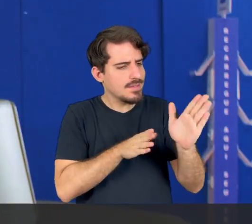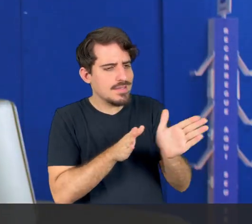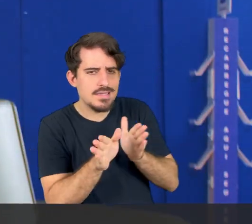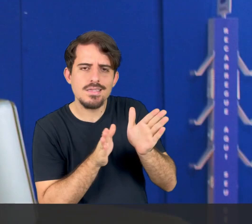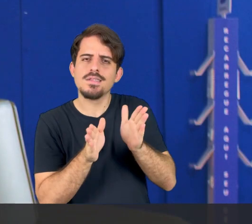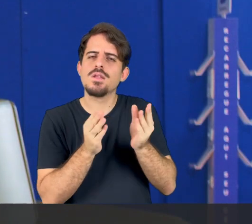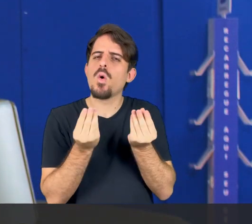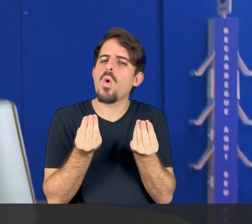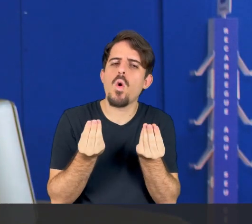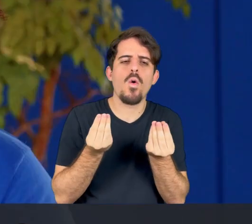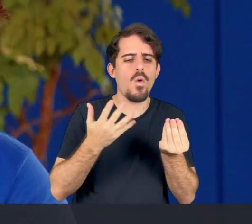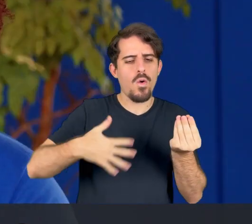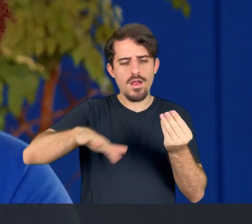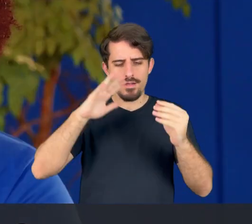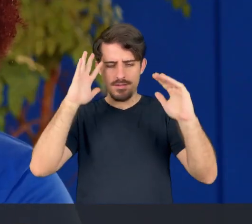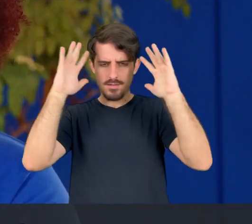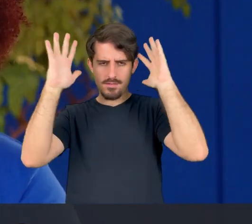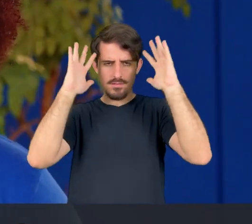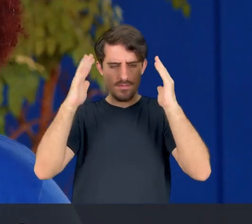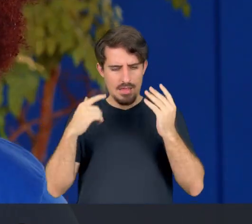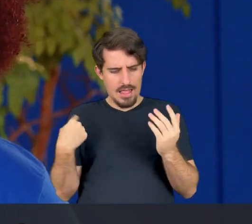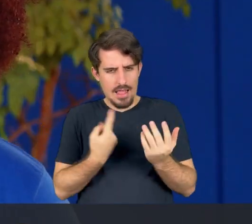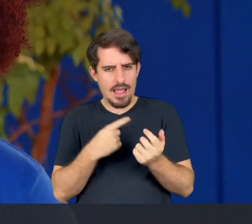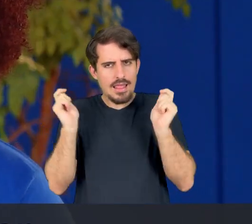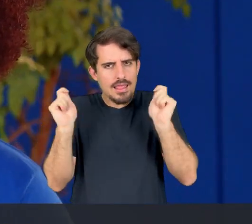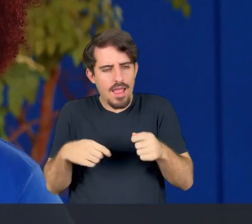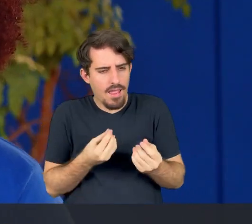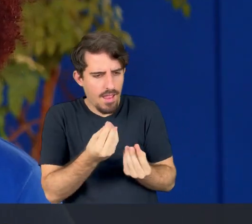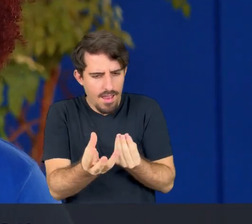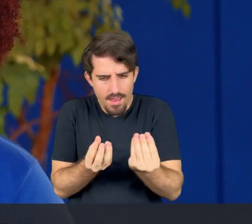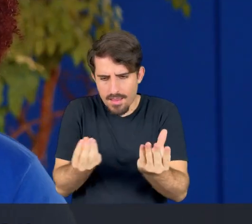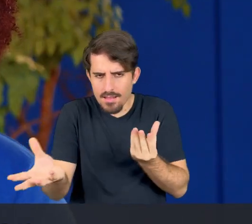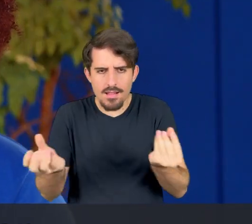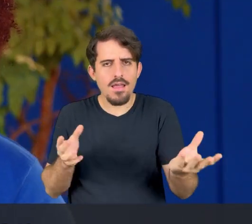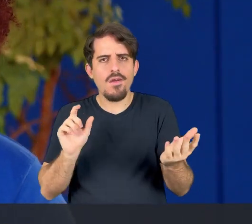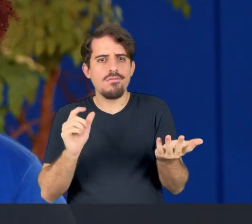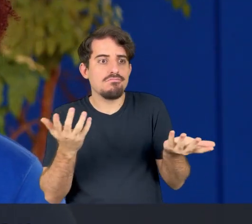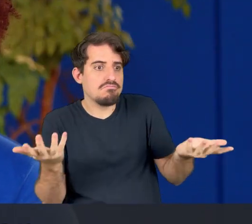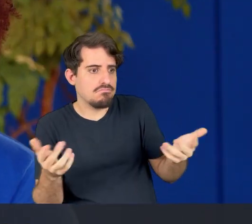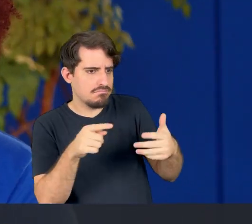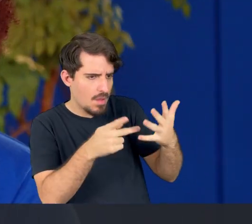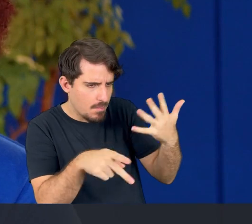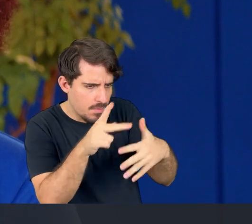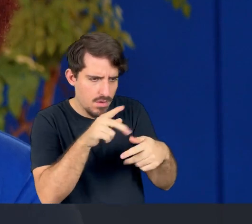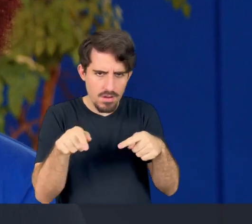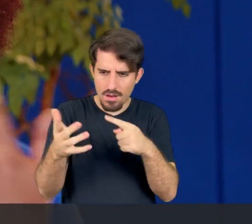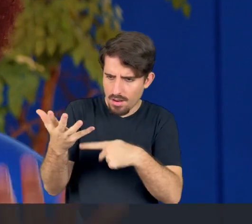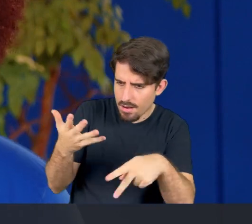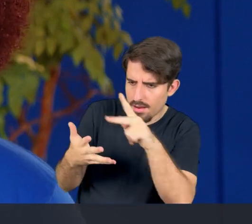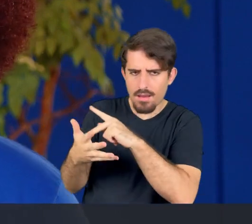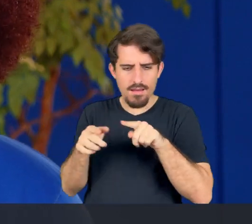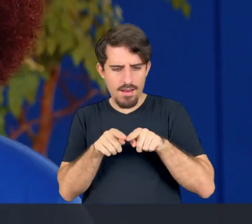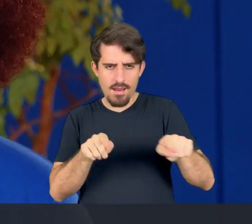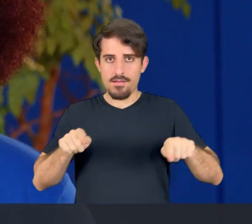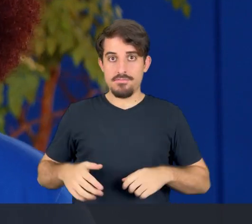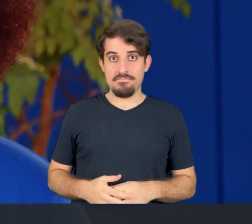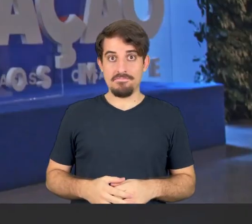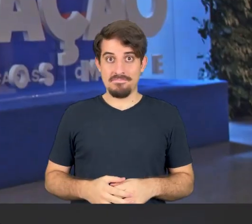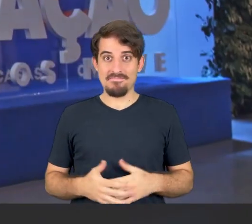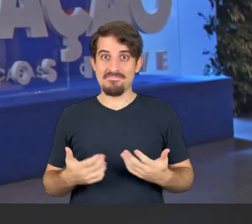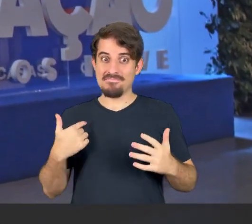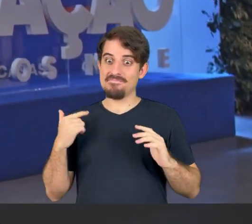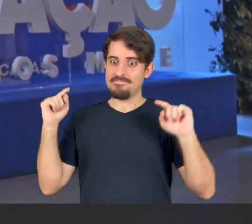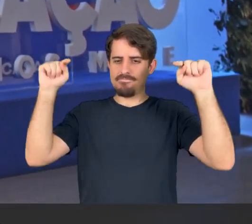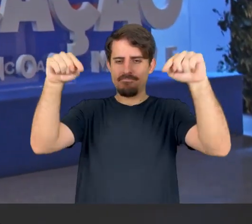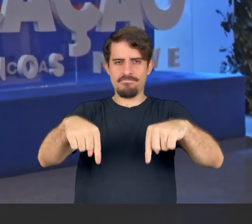de acessibilidade. E dentro desse cenário a gente conseguiu aí elencar o que era prioridade, né? E